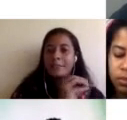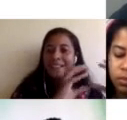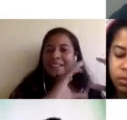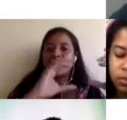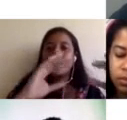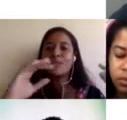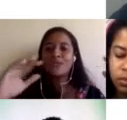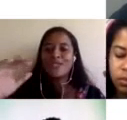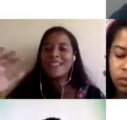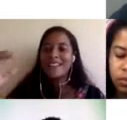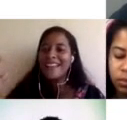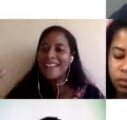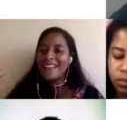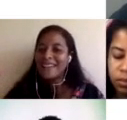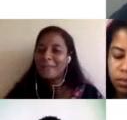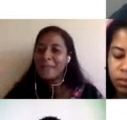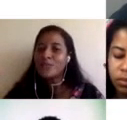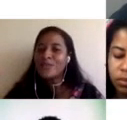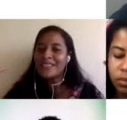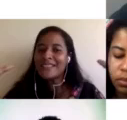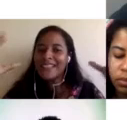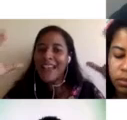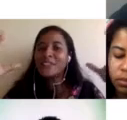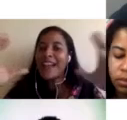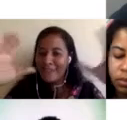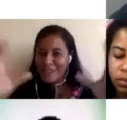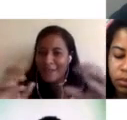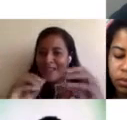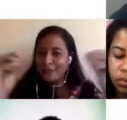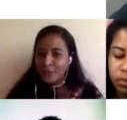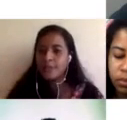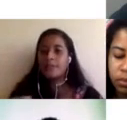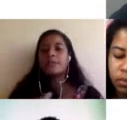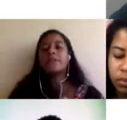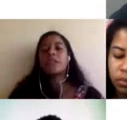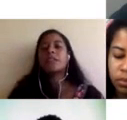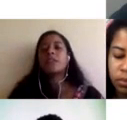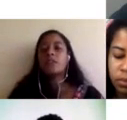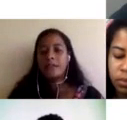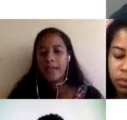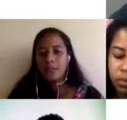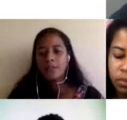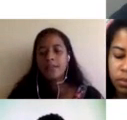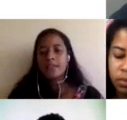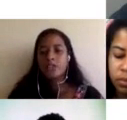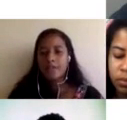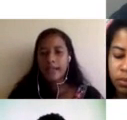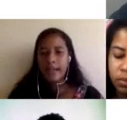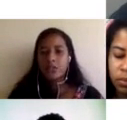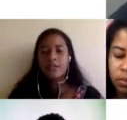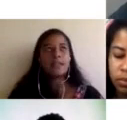estavam mais, digamos, menos estáveis, né, mais fluidas. Então, acompanharmos